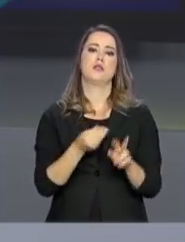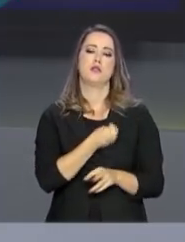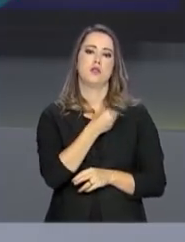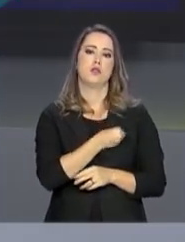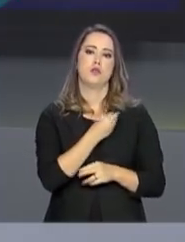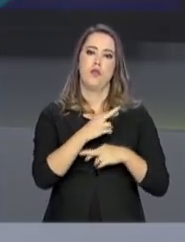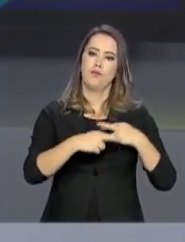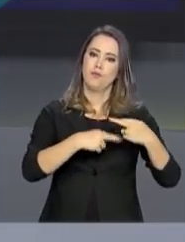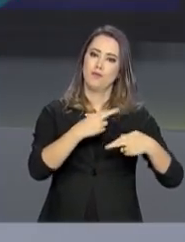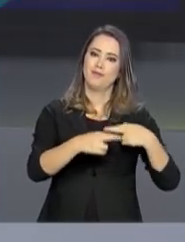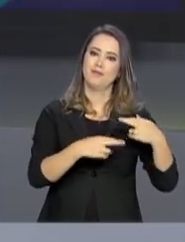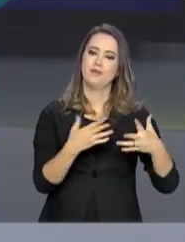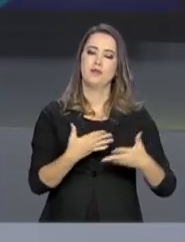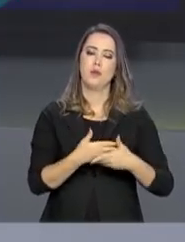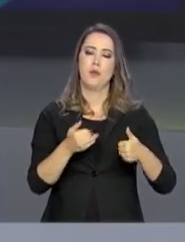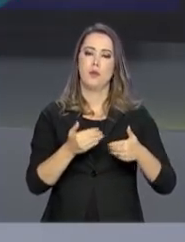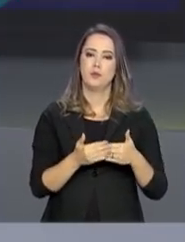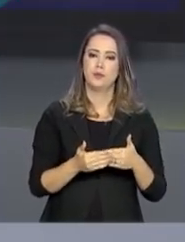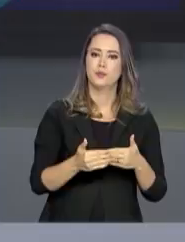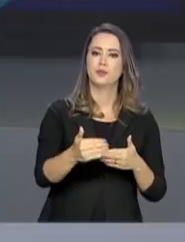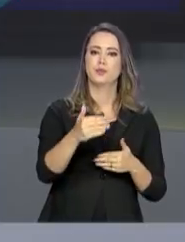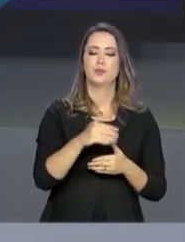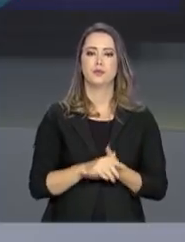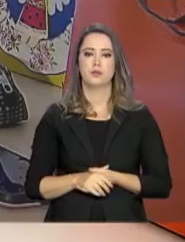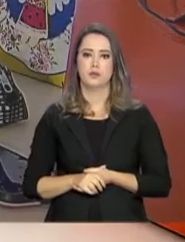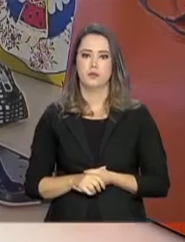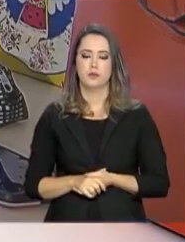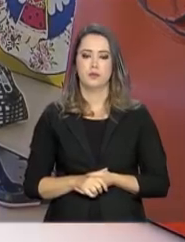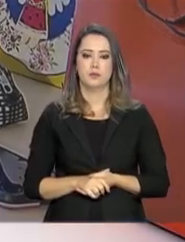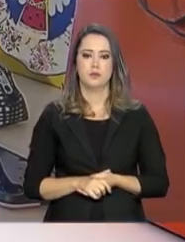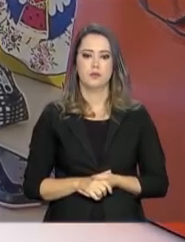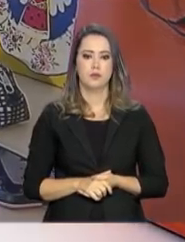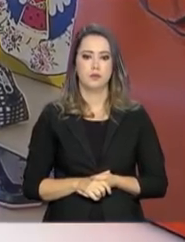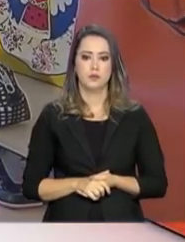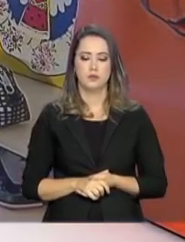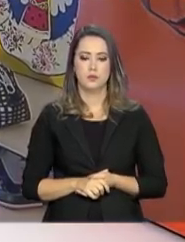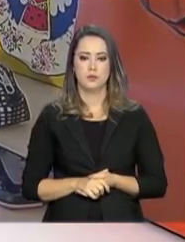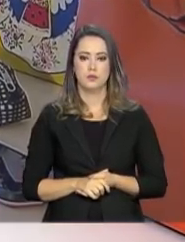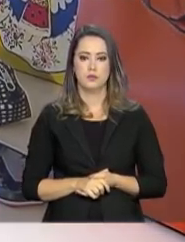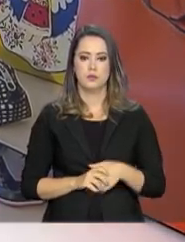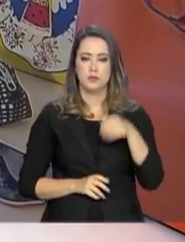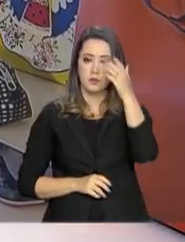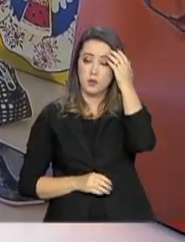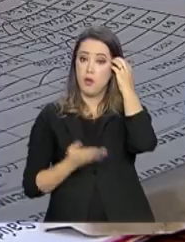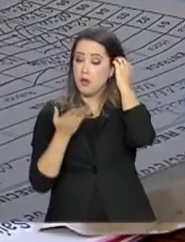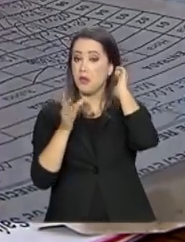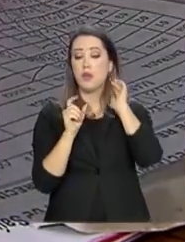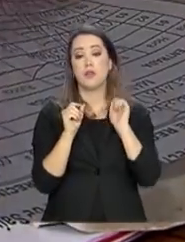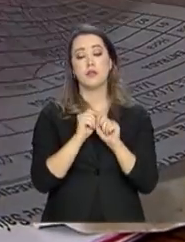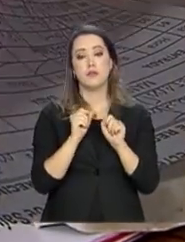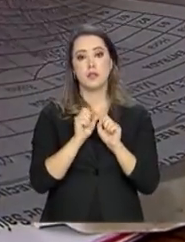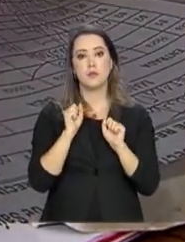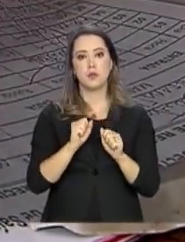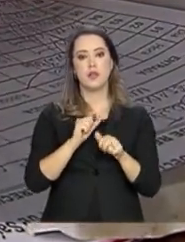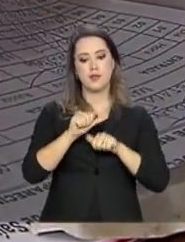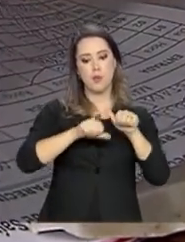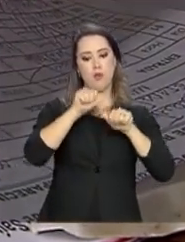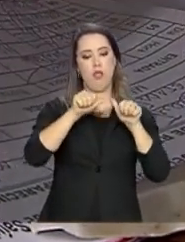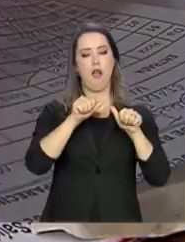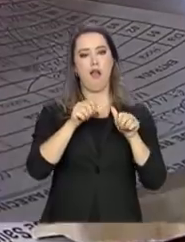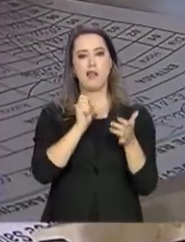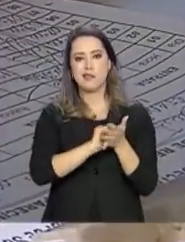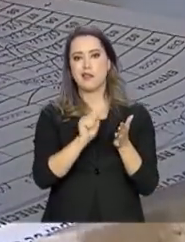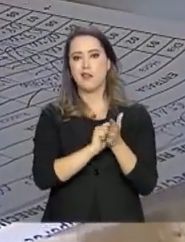recomeço de uma vida mais longa e saudável o que você faria se pudesse virar a página e